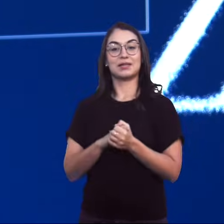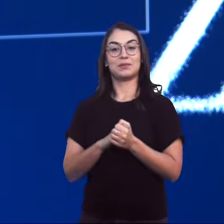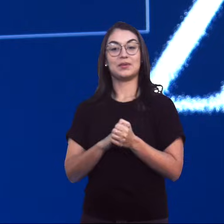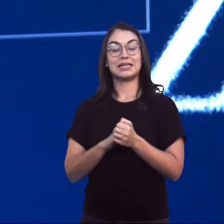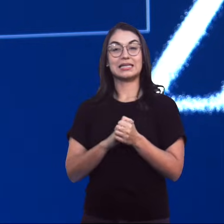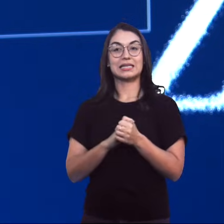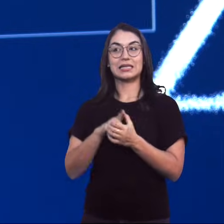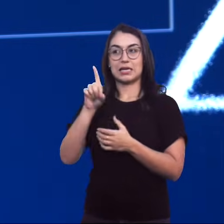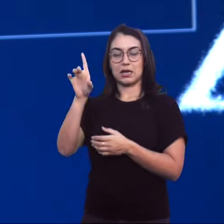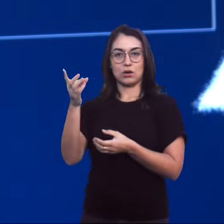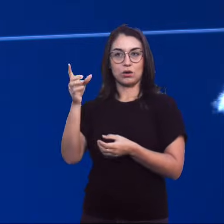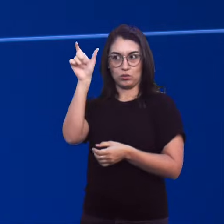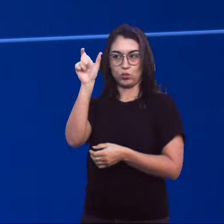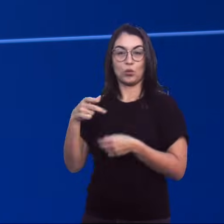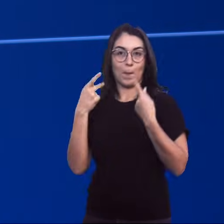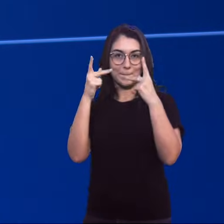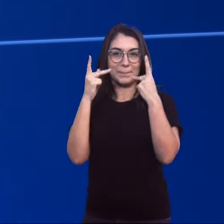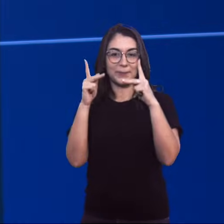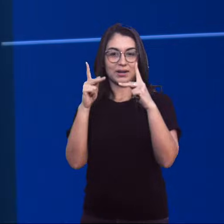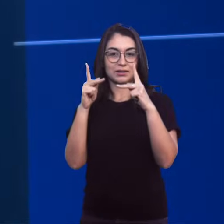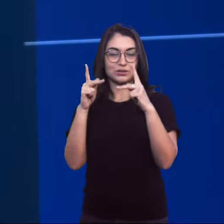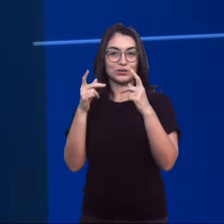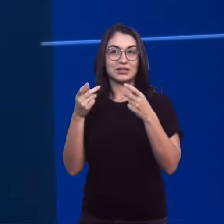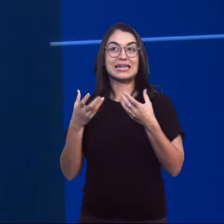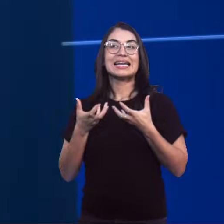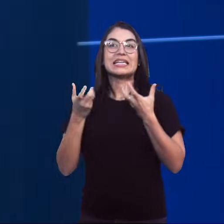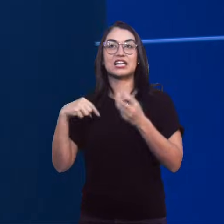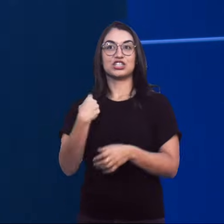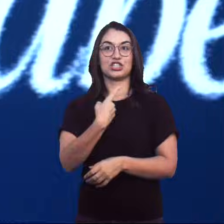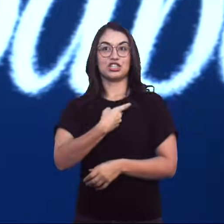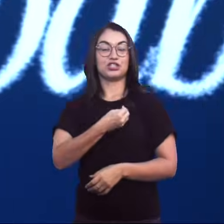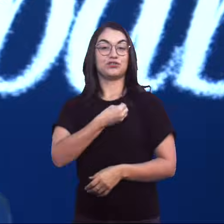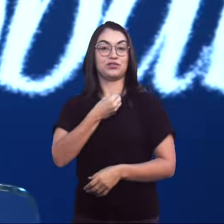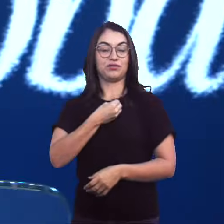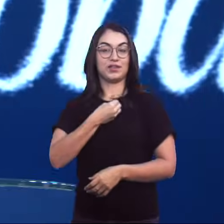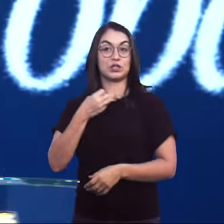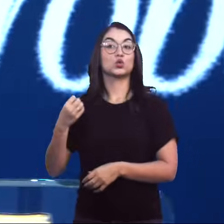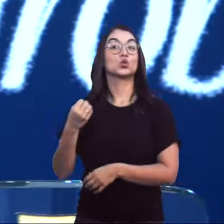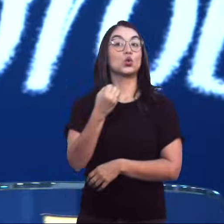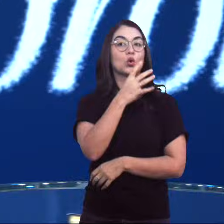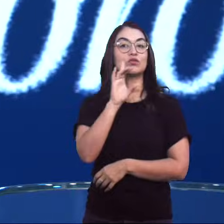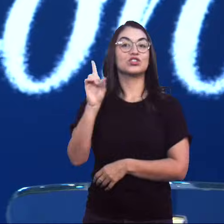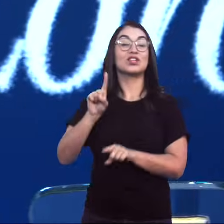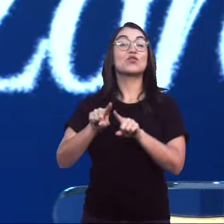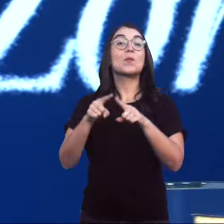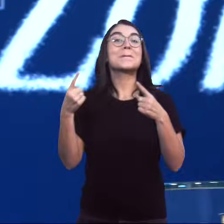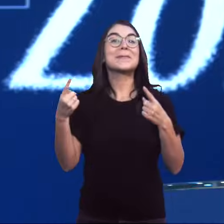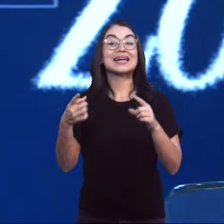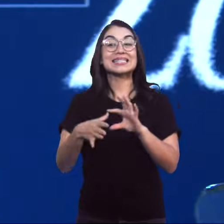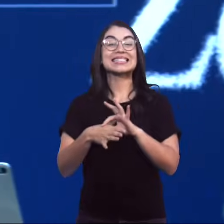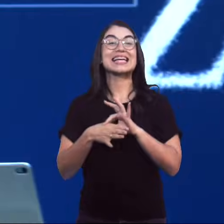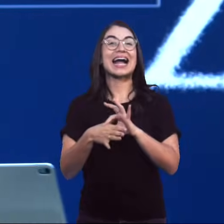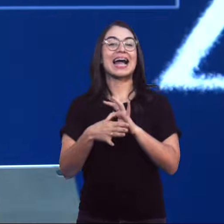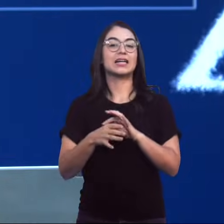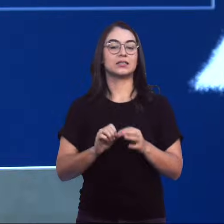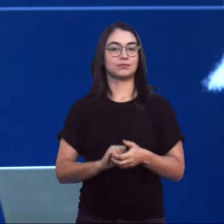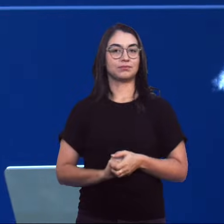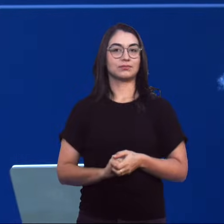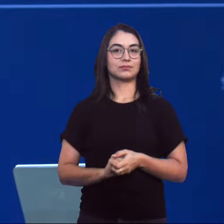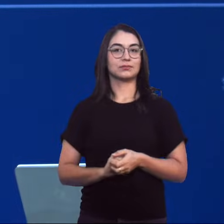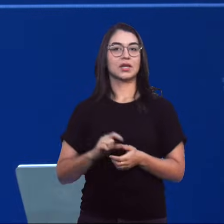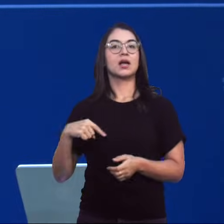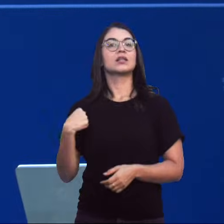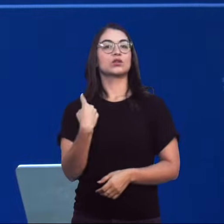vivesse o novo de Deus pela carne. Ele falou assim, então você vai fazer o seguinte, você vai repetir essa frase aqui comigo. Eu não